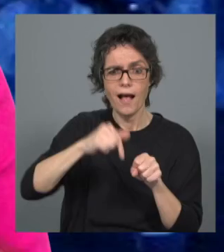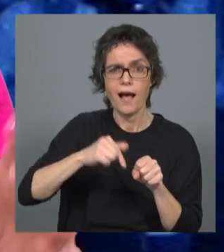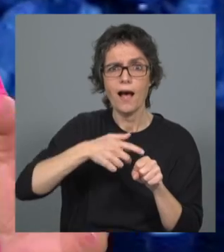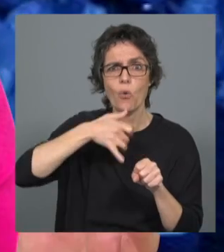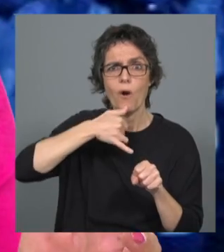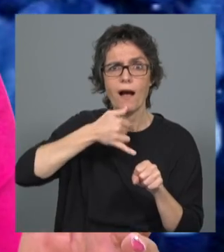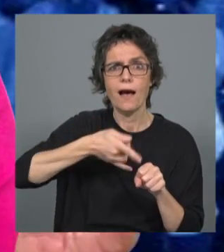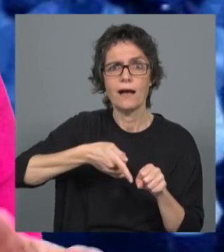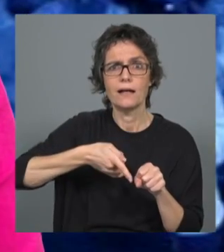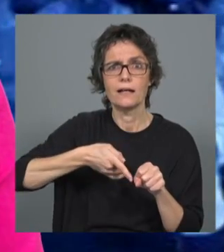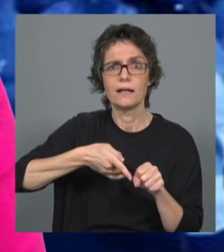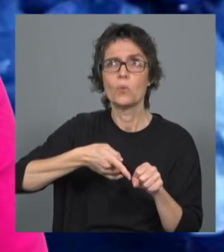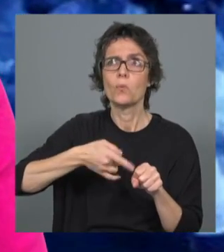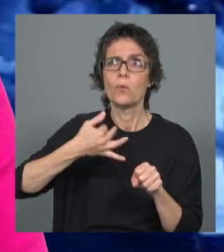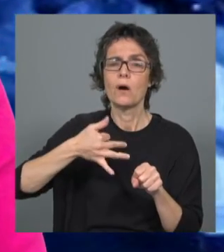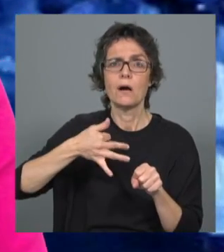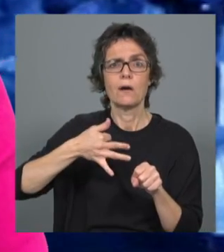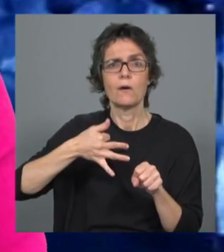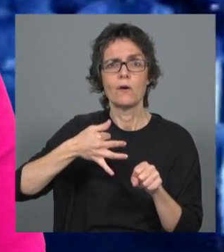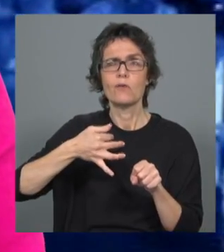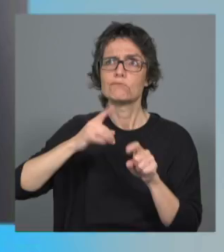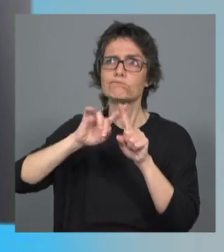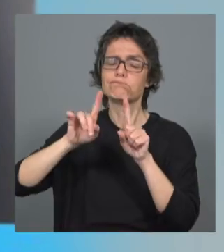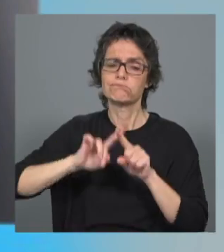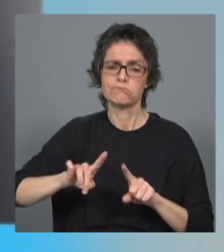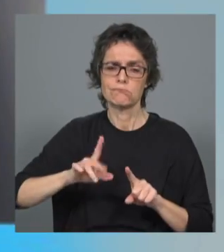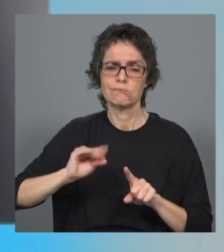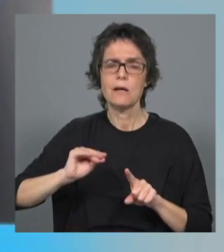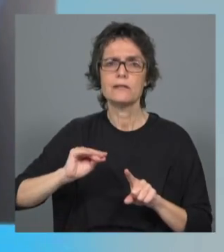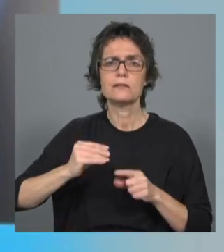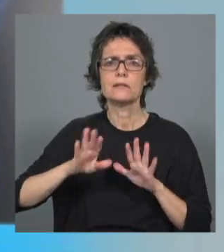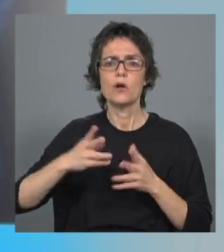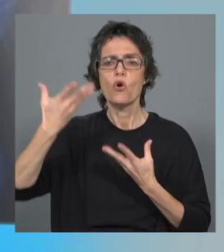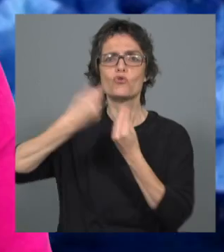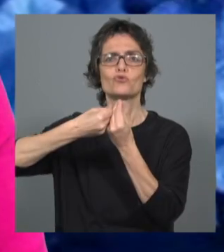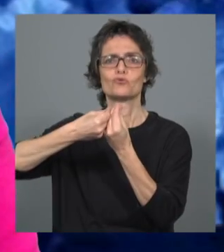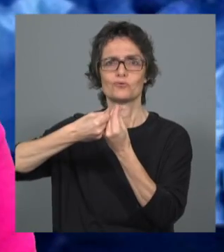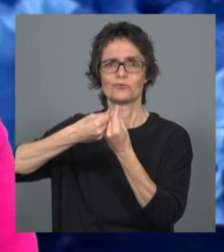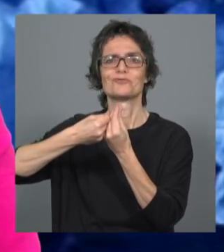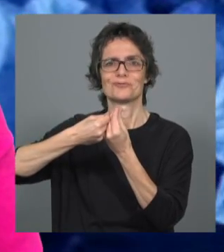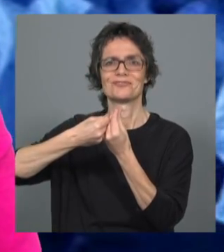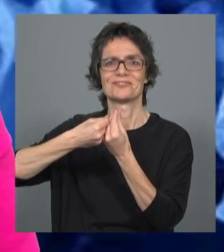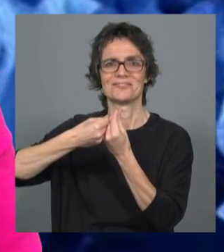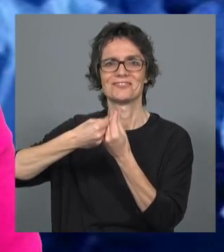na diversidade existe essa unidade também. E depois aparecem coisas muito